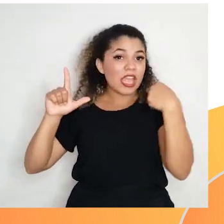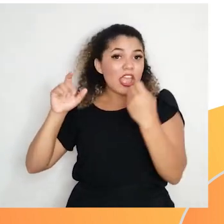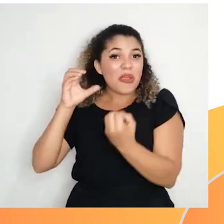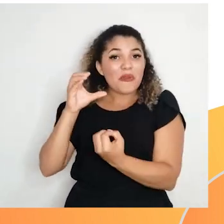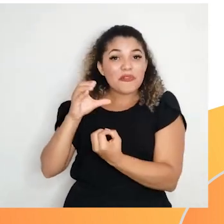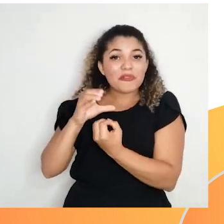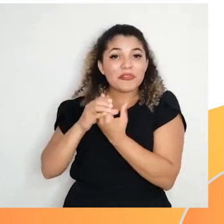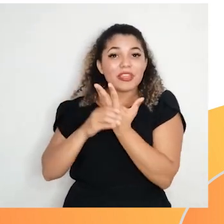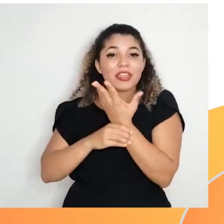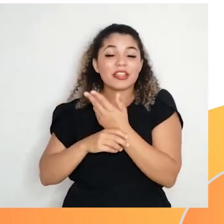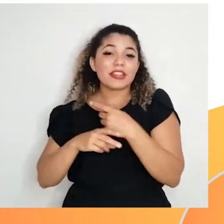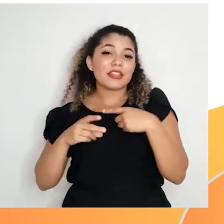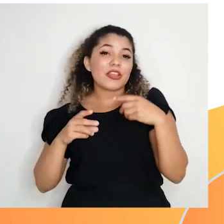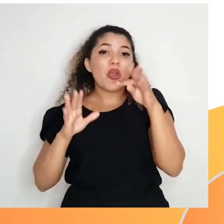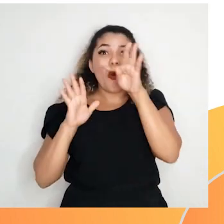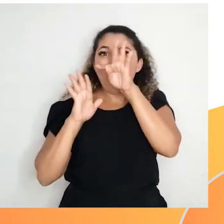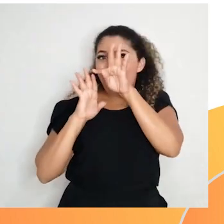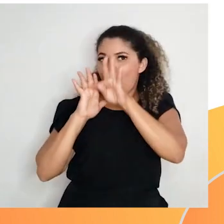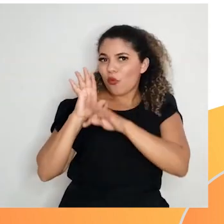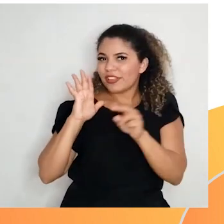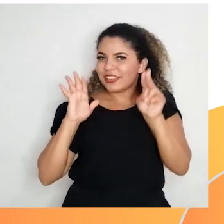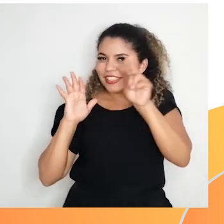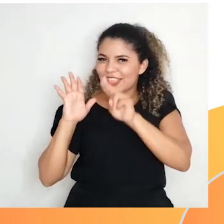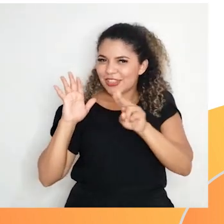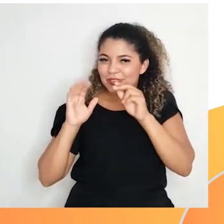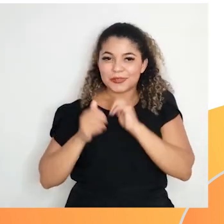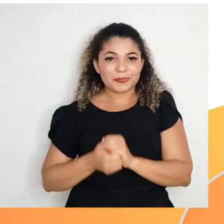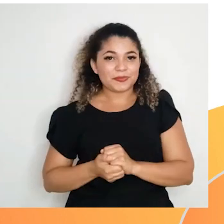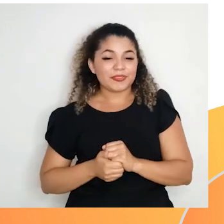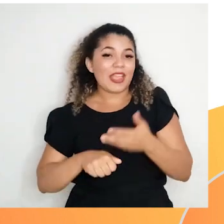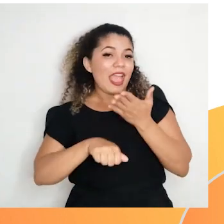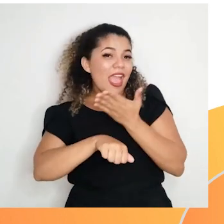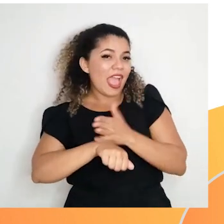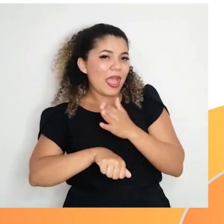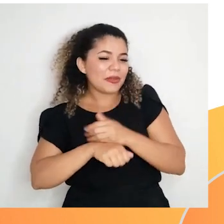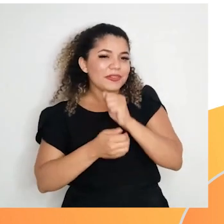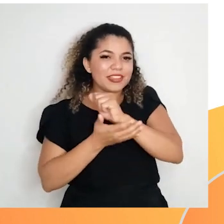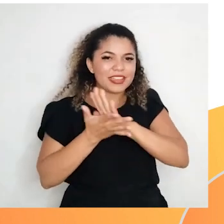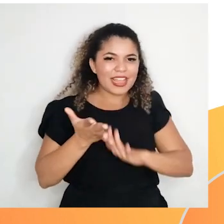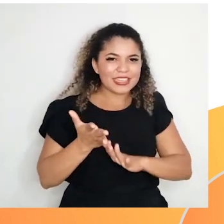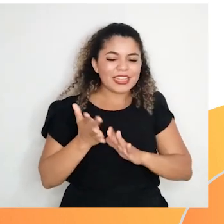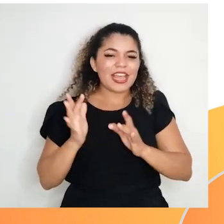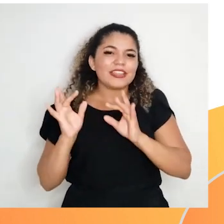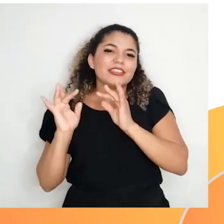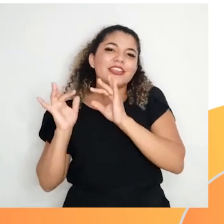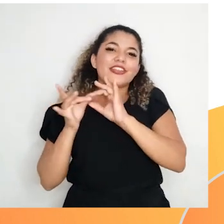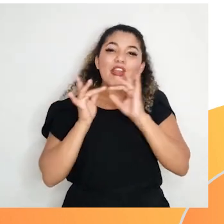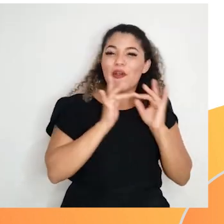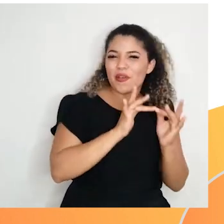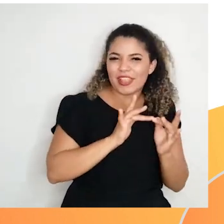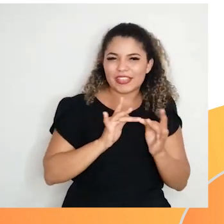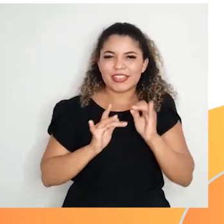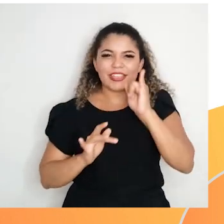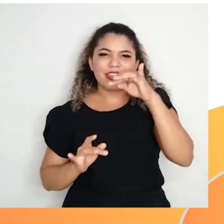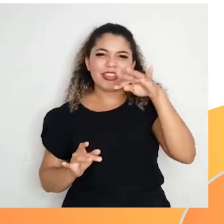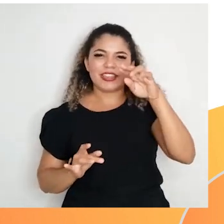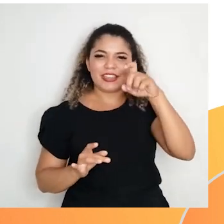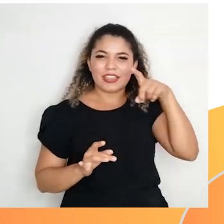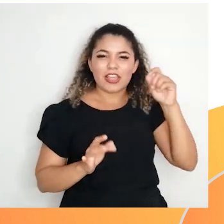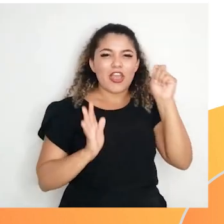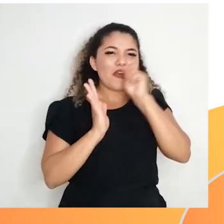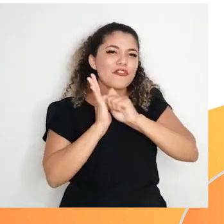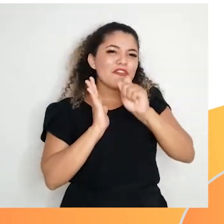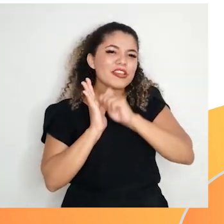vão criar um texto. E através de um exercício de intertextualidade, vão